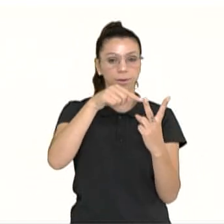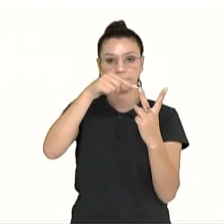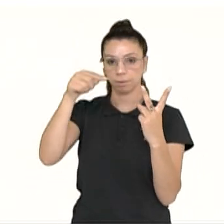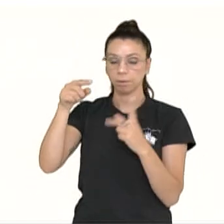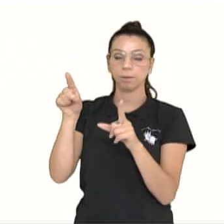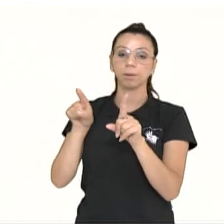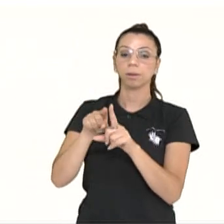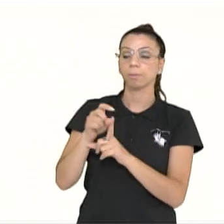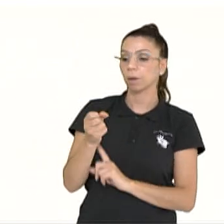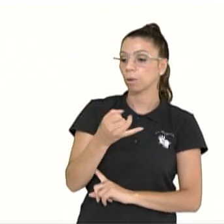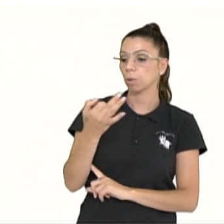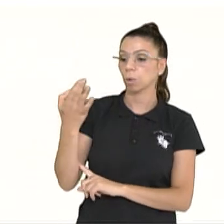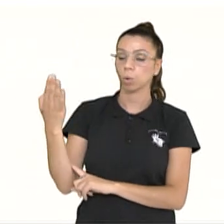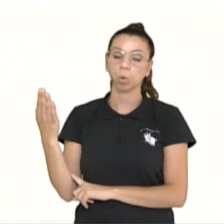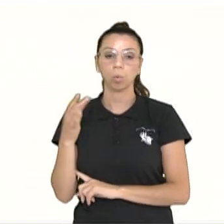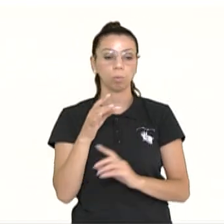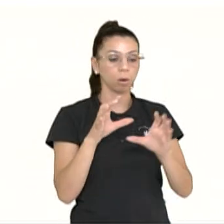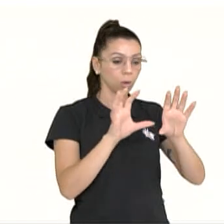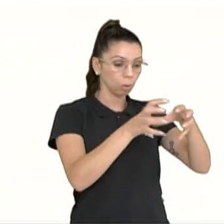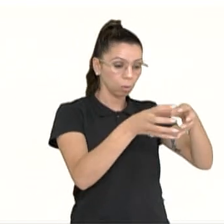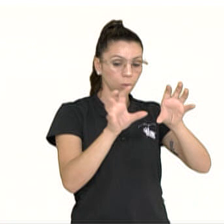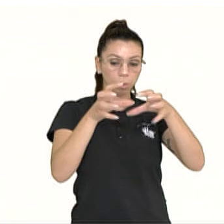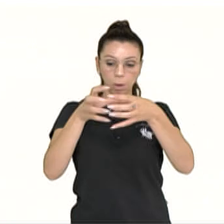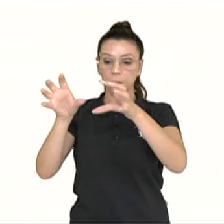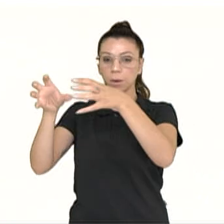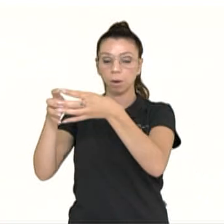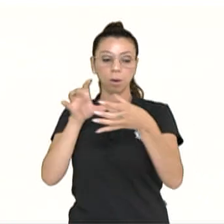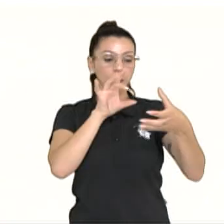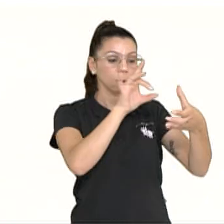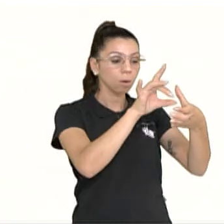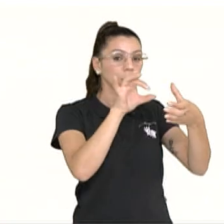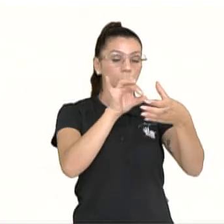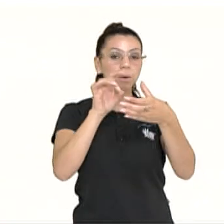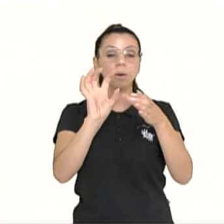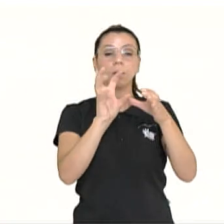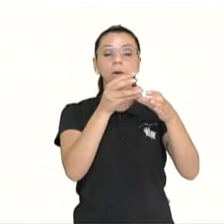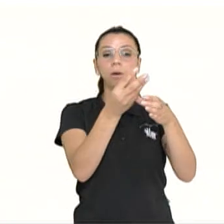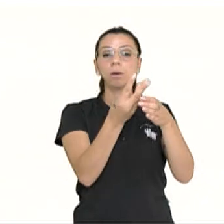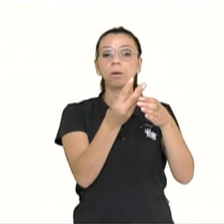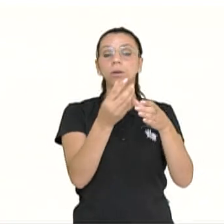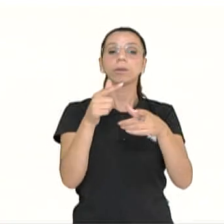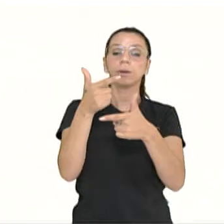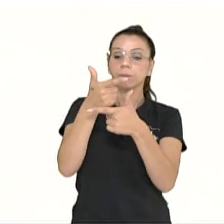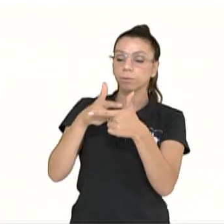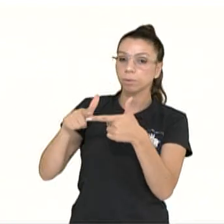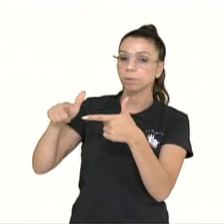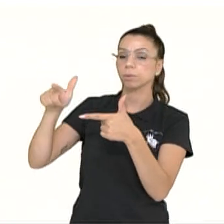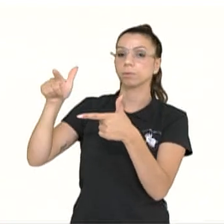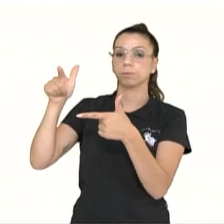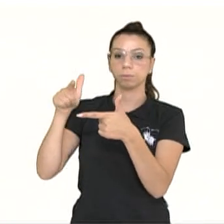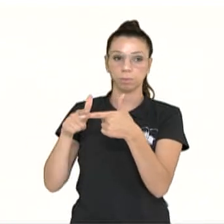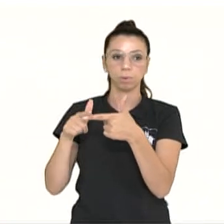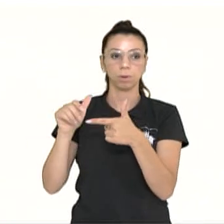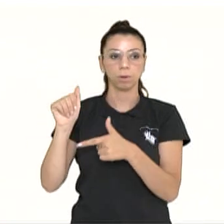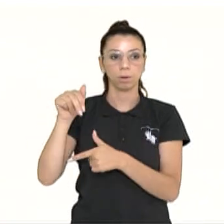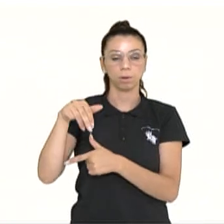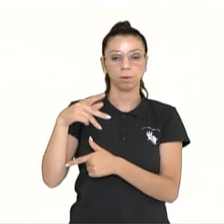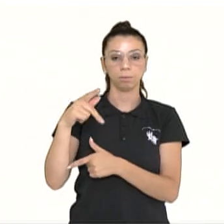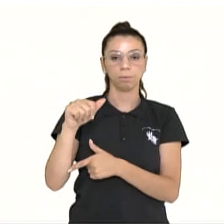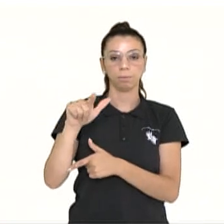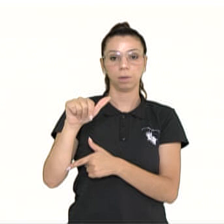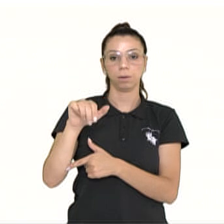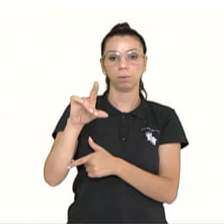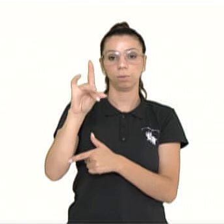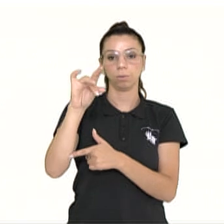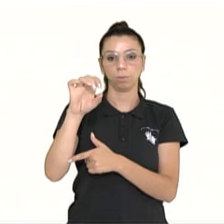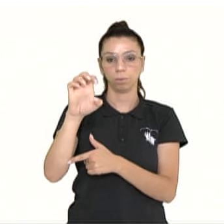o número de elementos de cada uma dessas classes, fazendo a divisão da amplitude pelo número